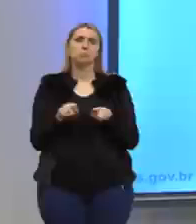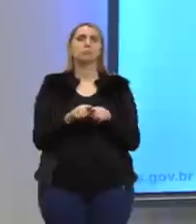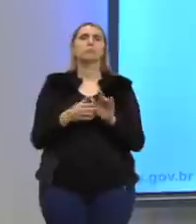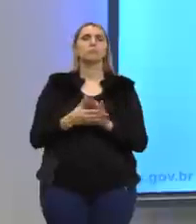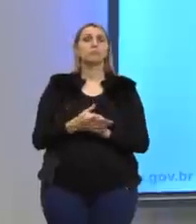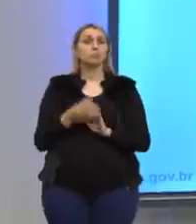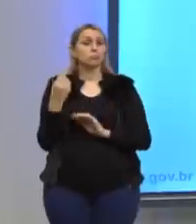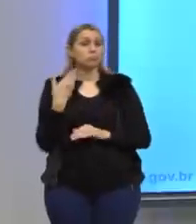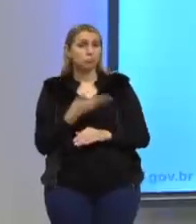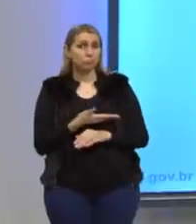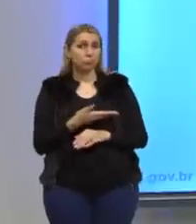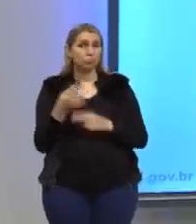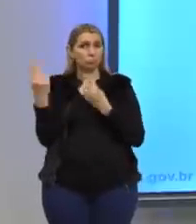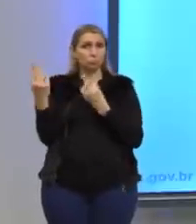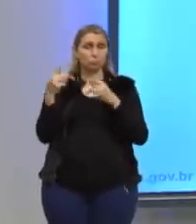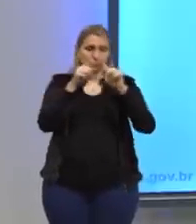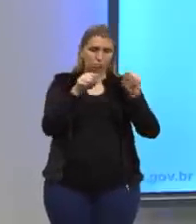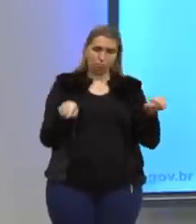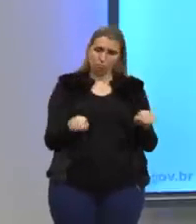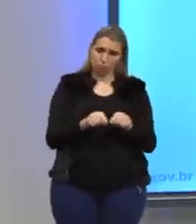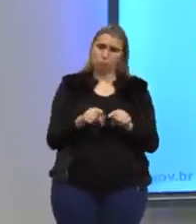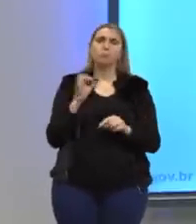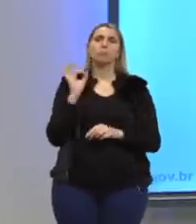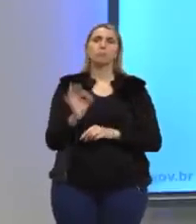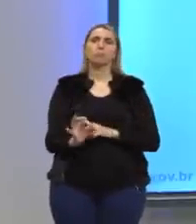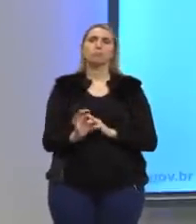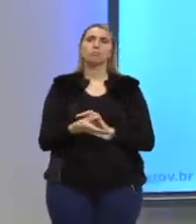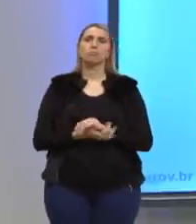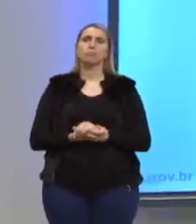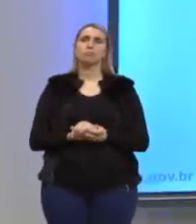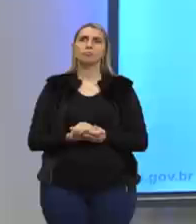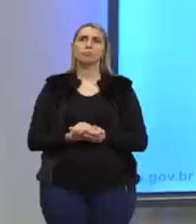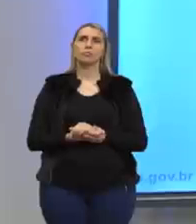já me dá um caso de semelhança de triângulos, certo?